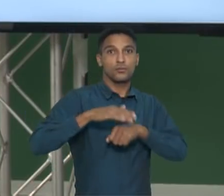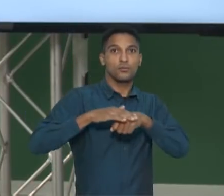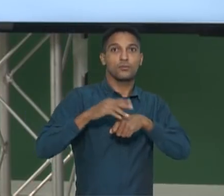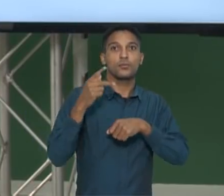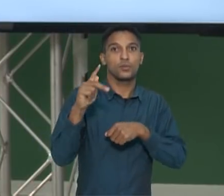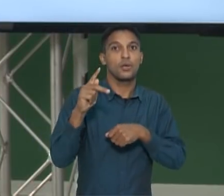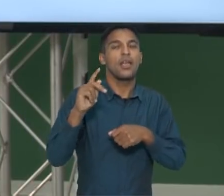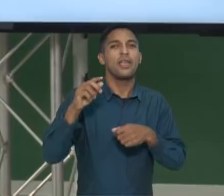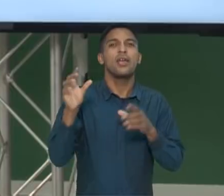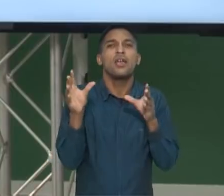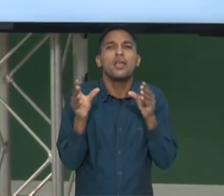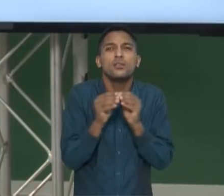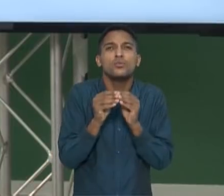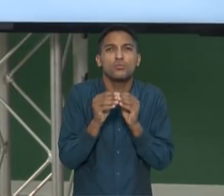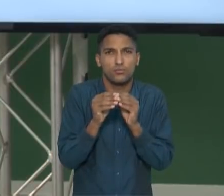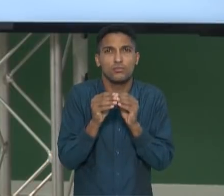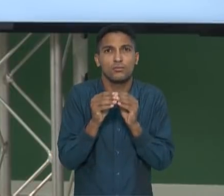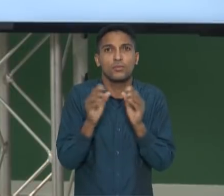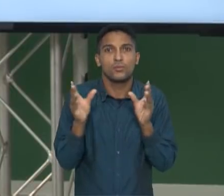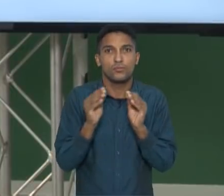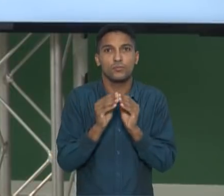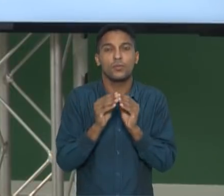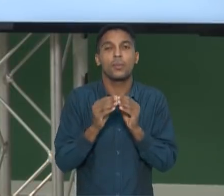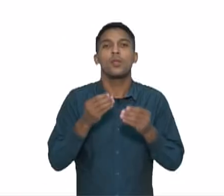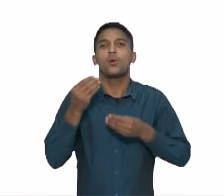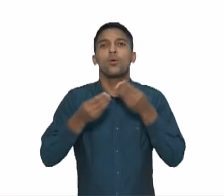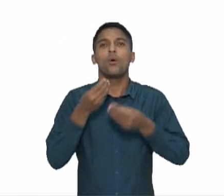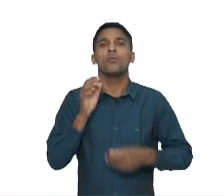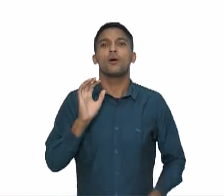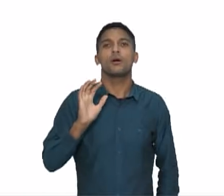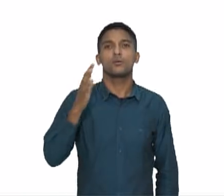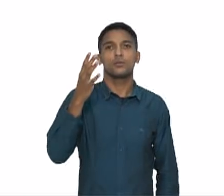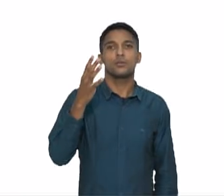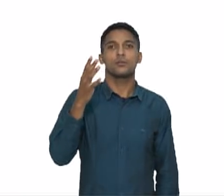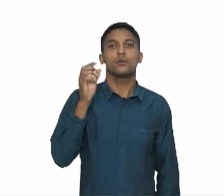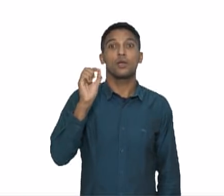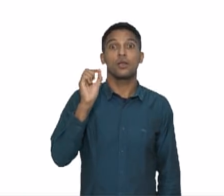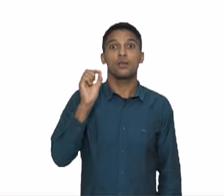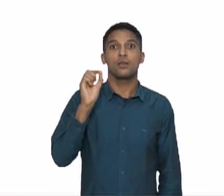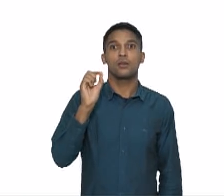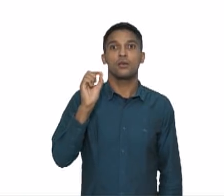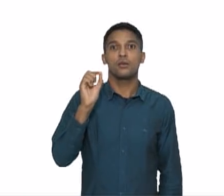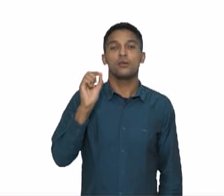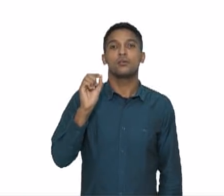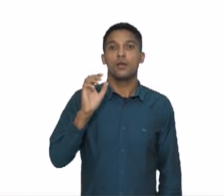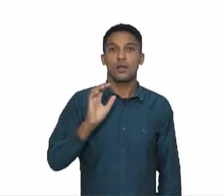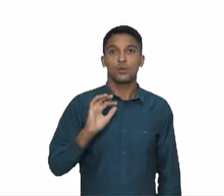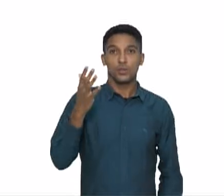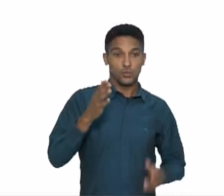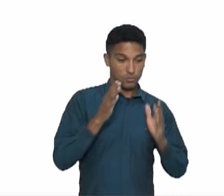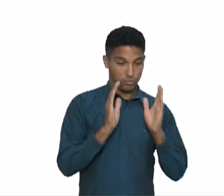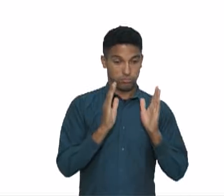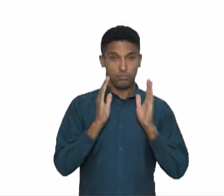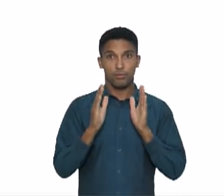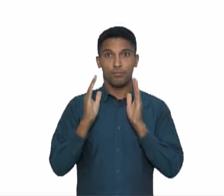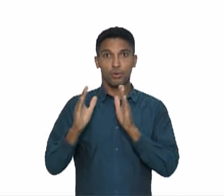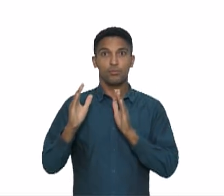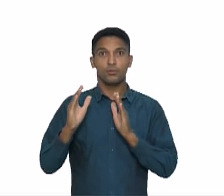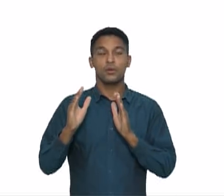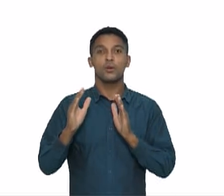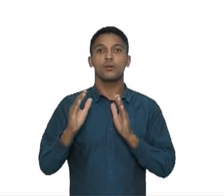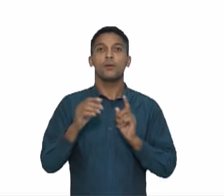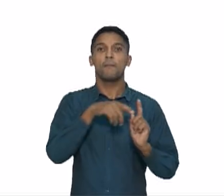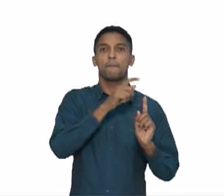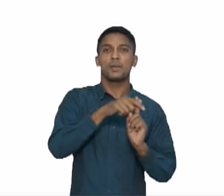breve, é um resuminho, né? Como que ocorre aí essa sucessão de acontecimentos do enredo, quais são as ações das